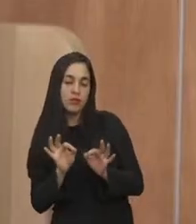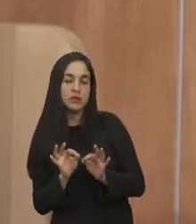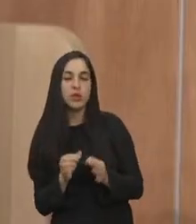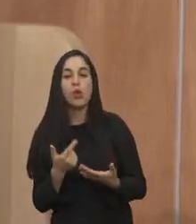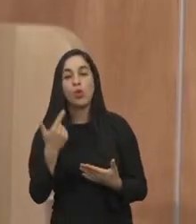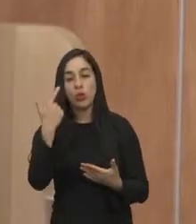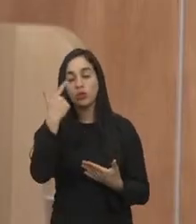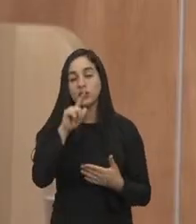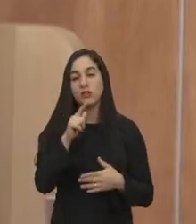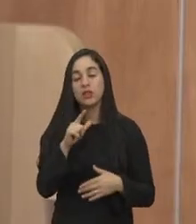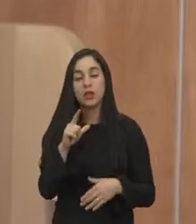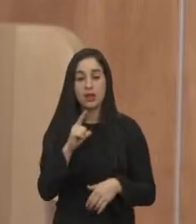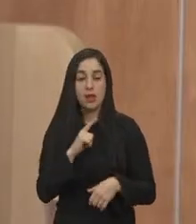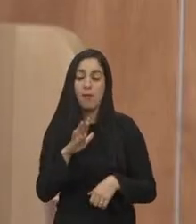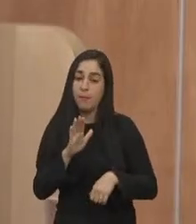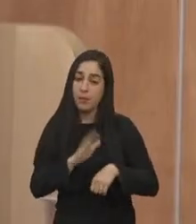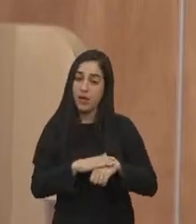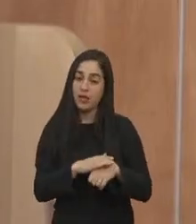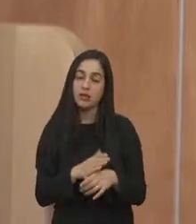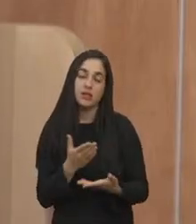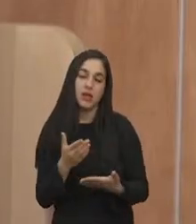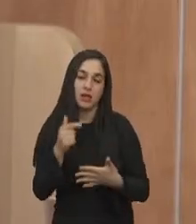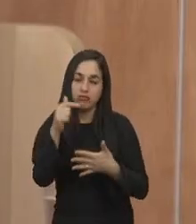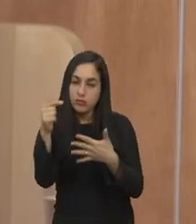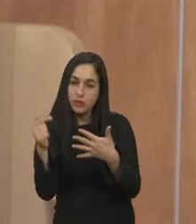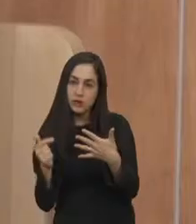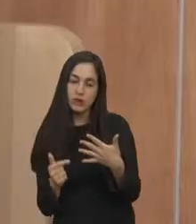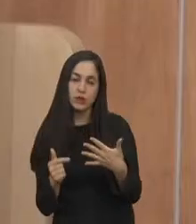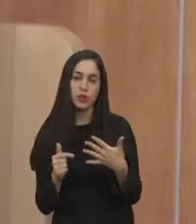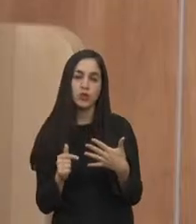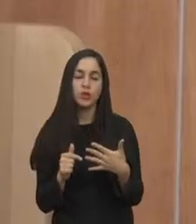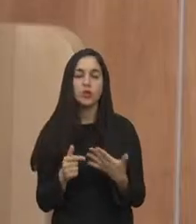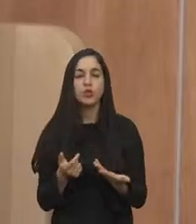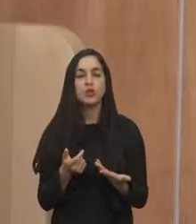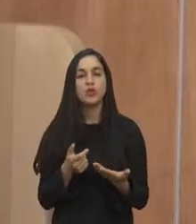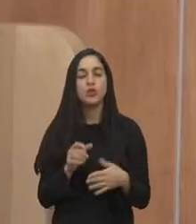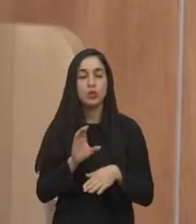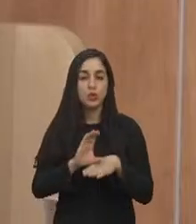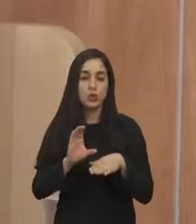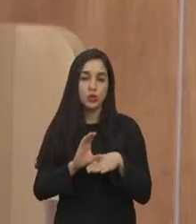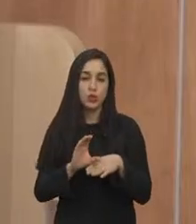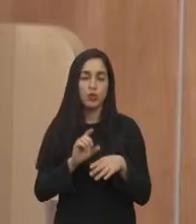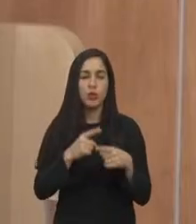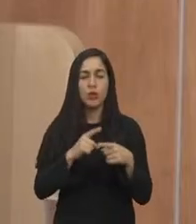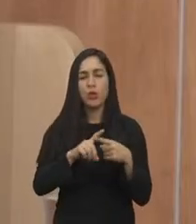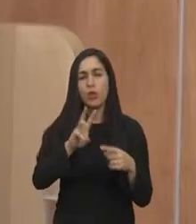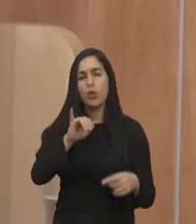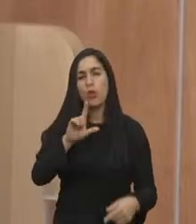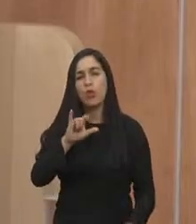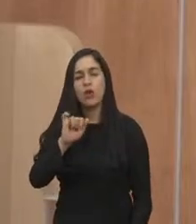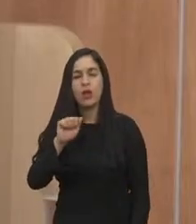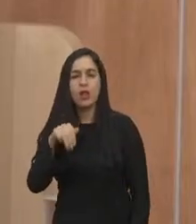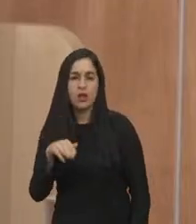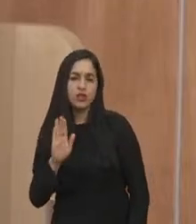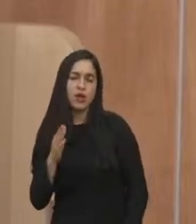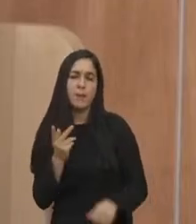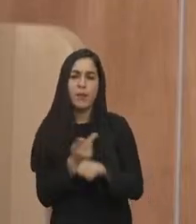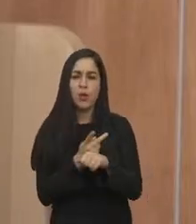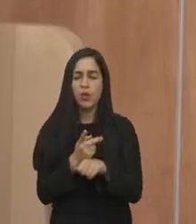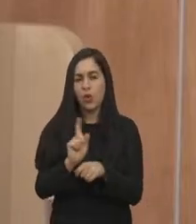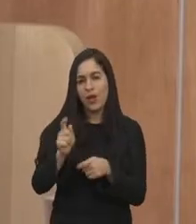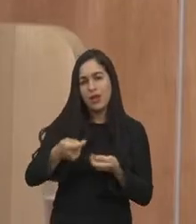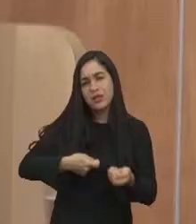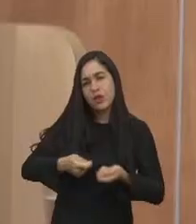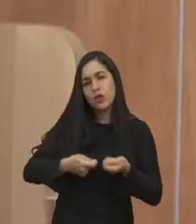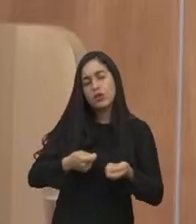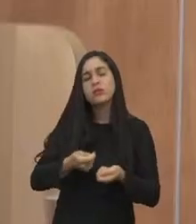possibilidade de oferta, inclusive em outras áreas, que no caso da economia, que o William já me procurou, outras pessoas já me procuraram, que são economistas e